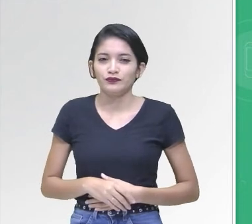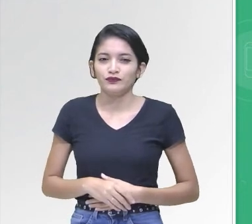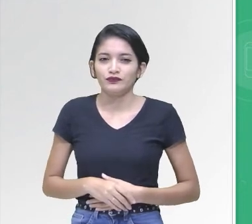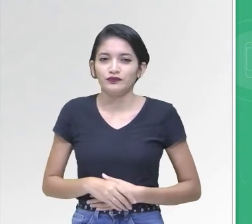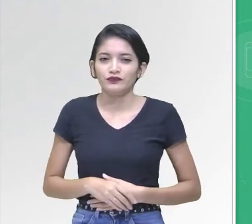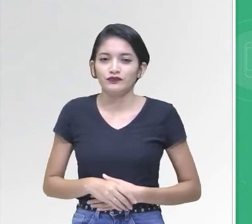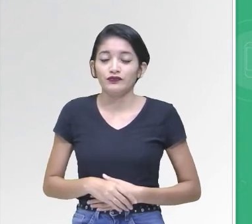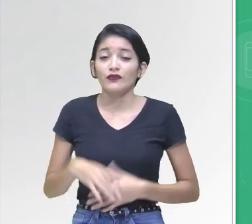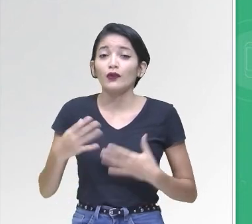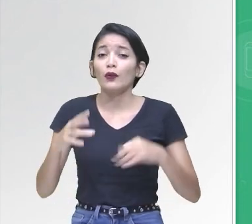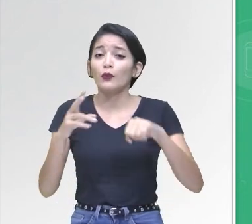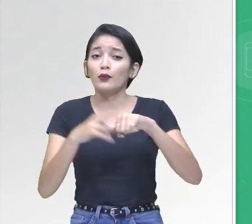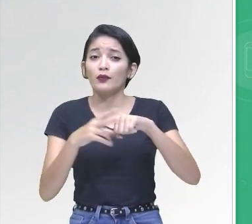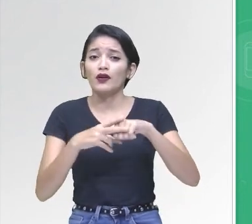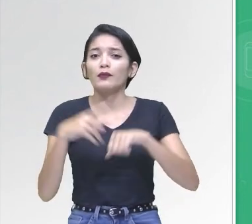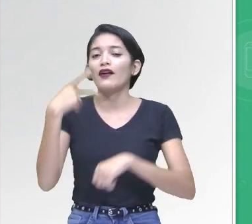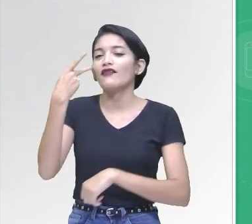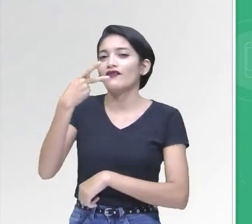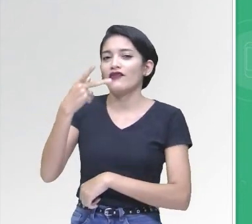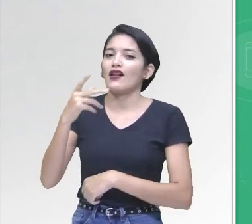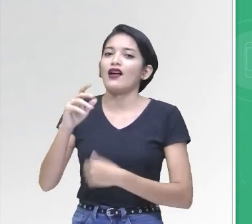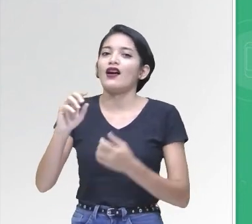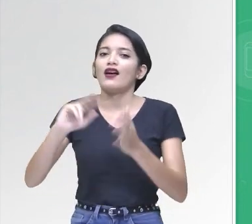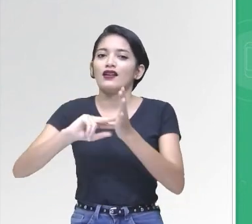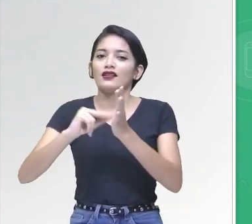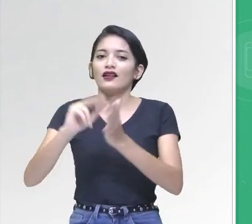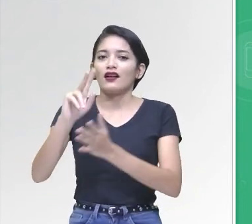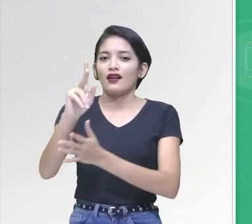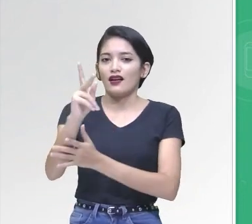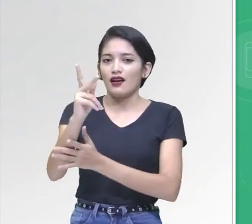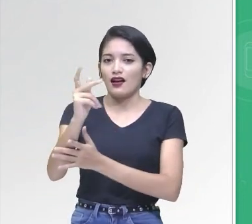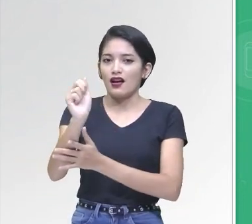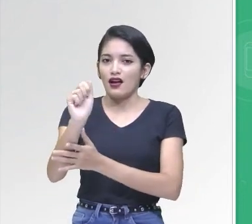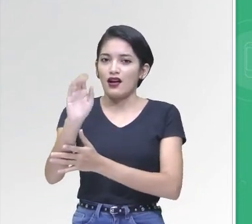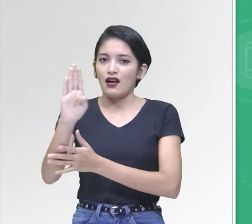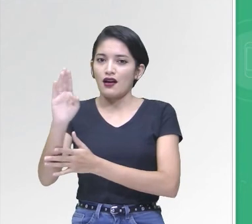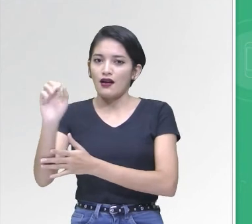Qual é o verbo? Hablar. Ah, essa é muito fácil, né? Yo,